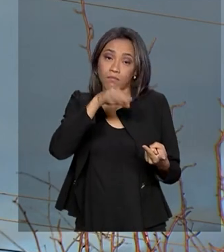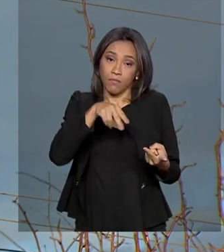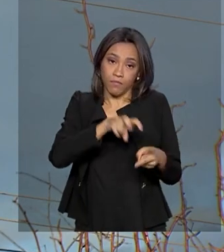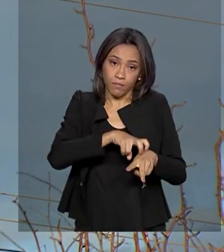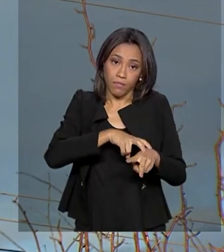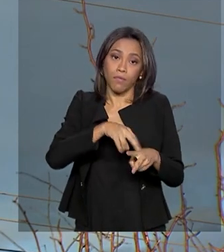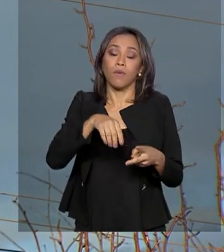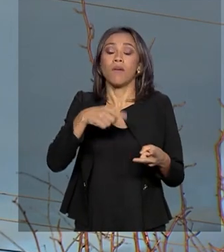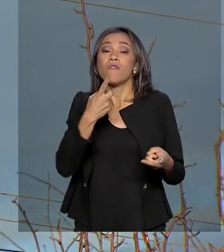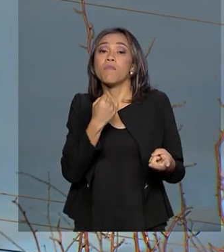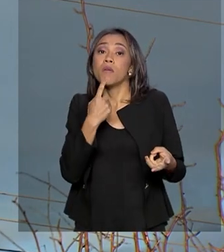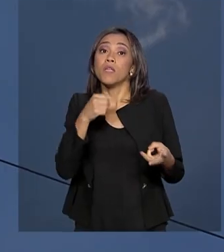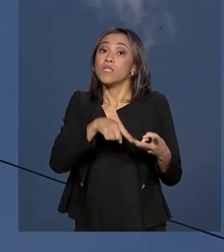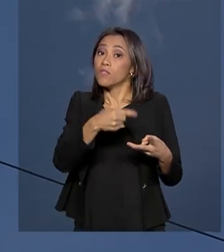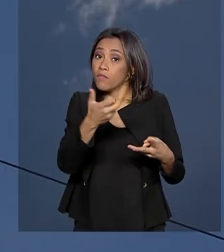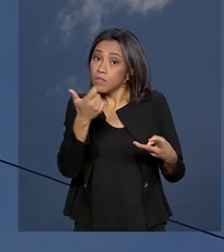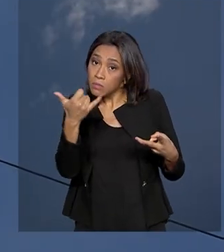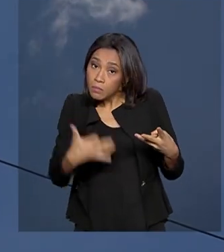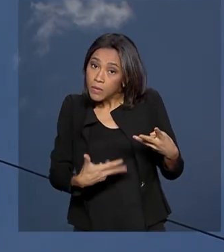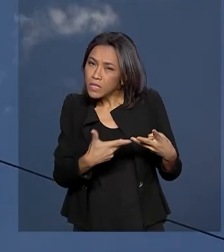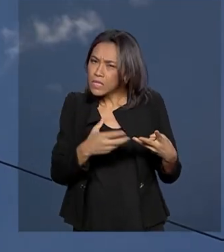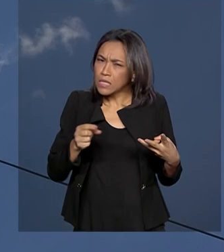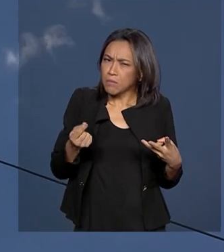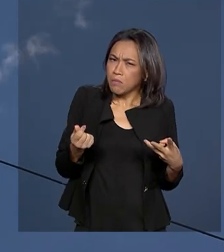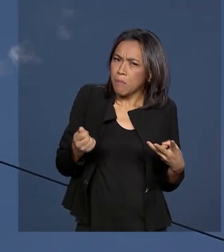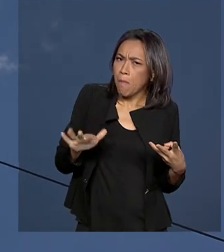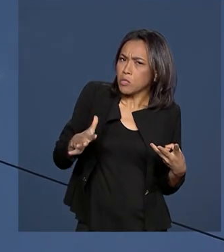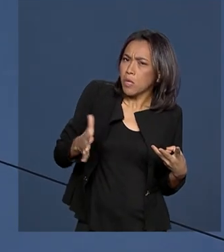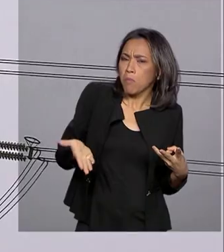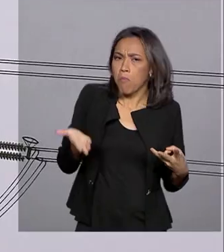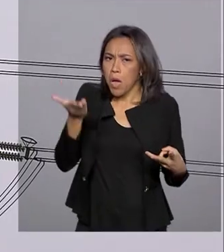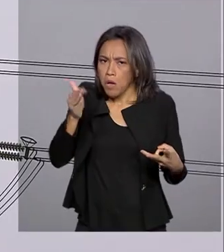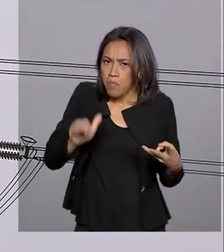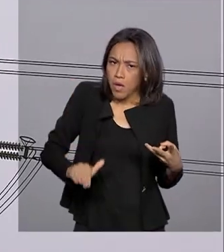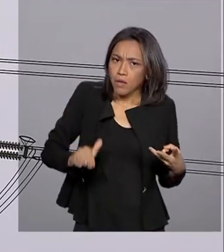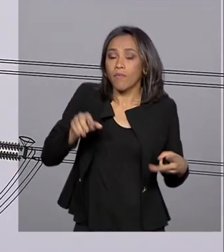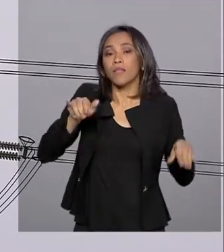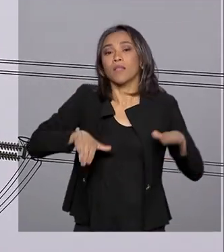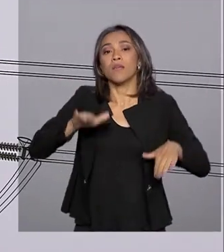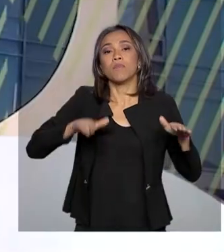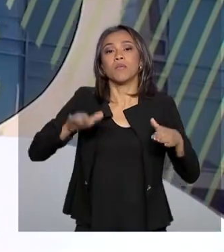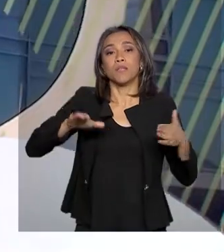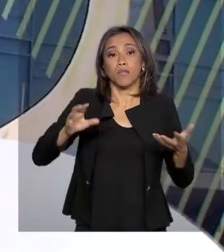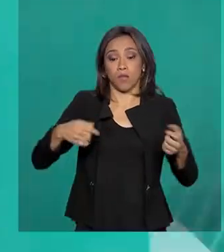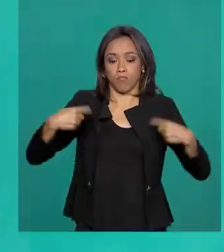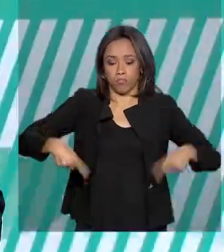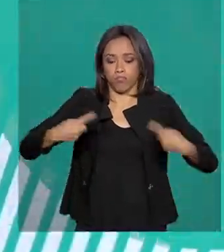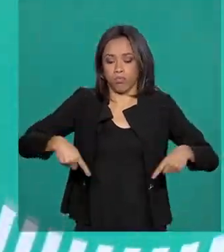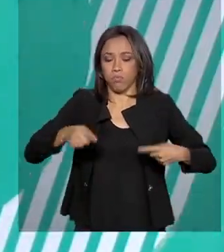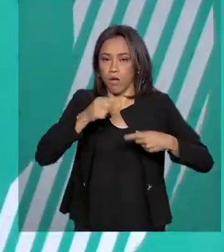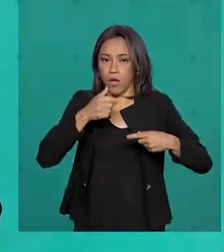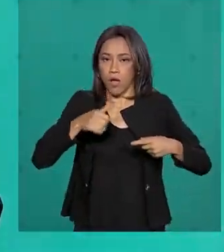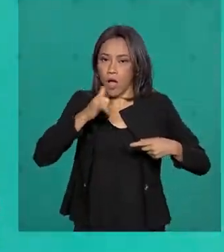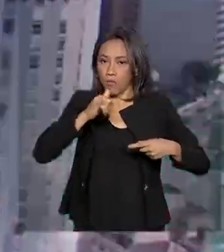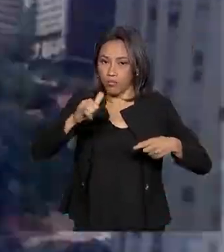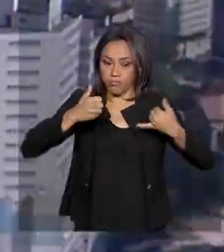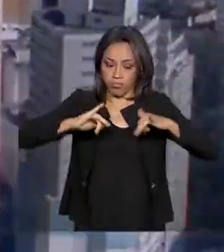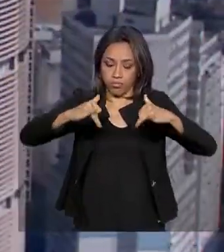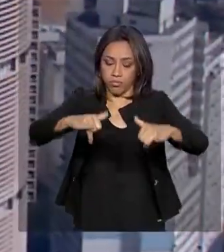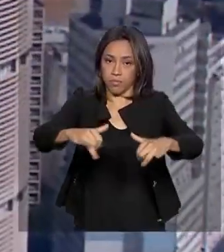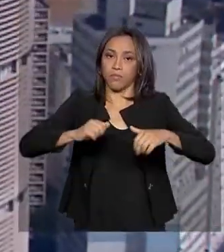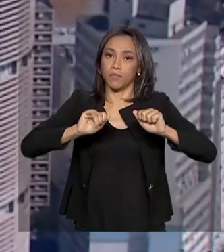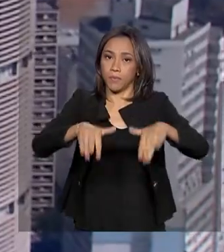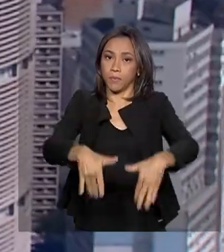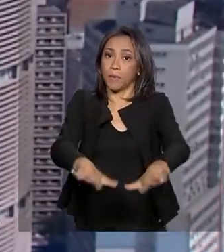indicam se a energia custará mais ou menos em função das condições de geração. Mas atenção! A ANEEL